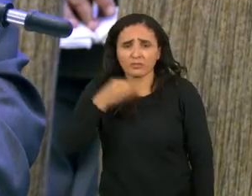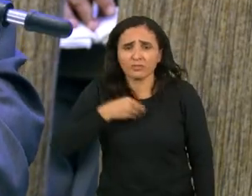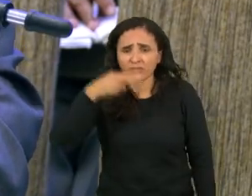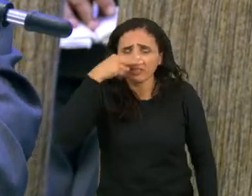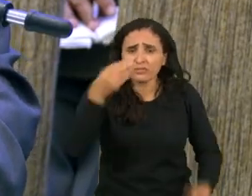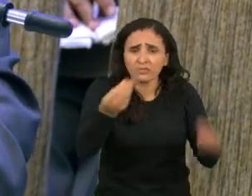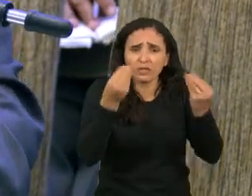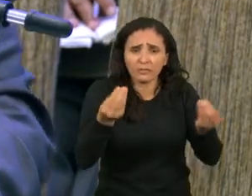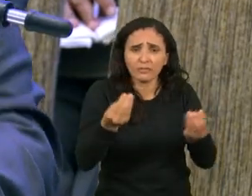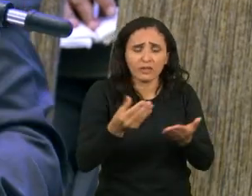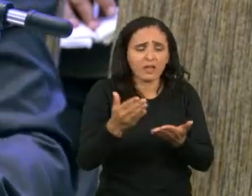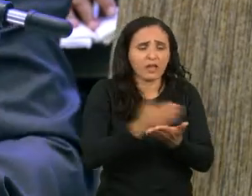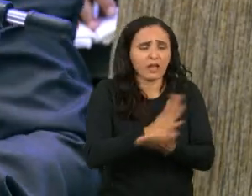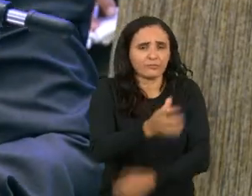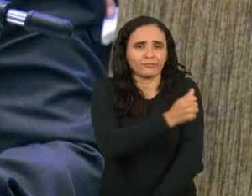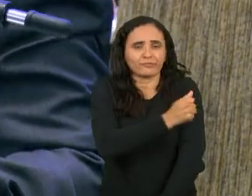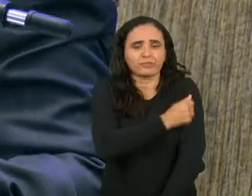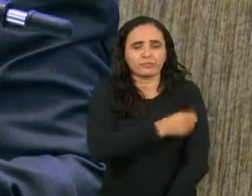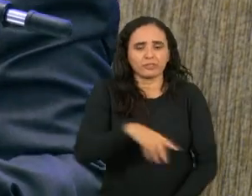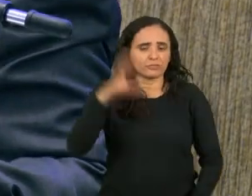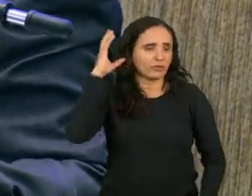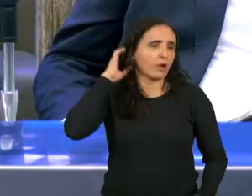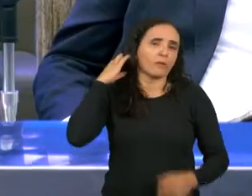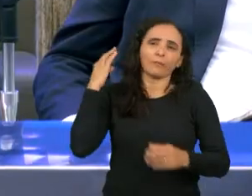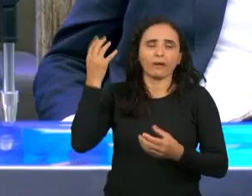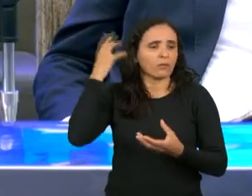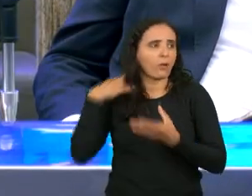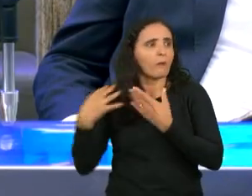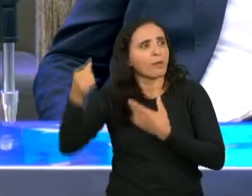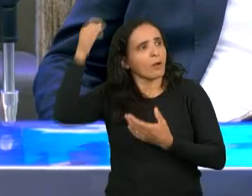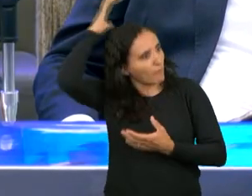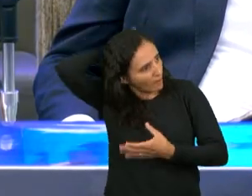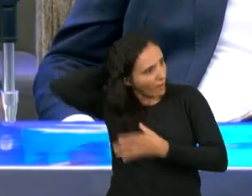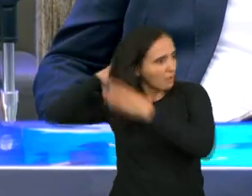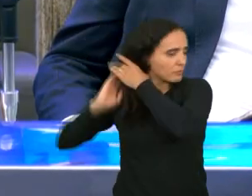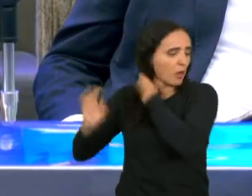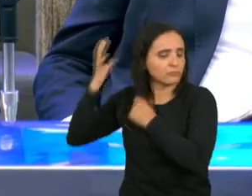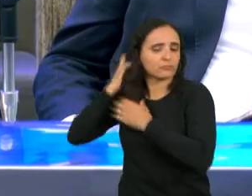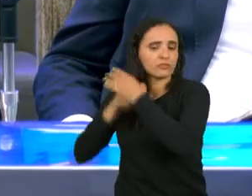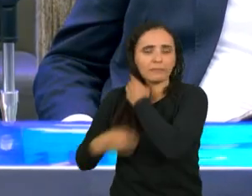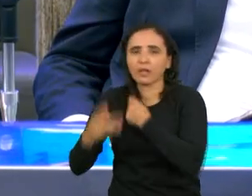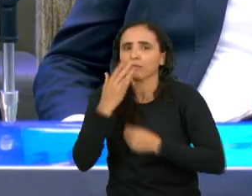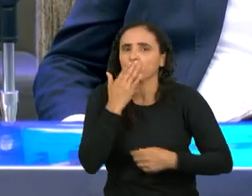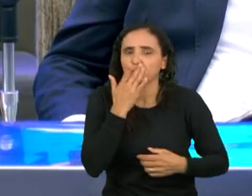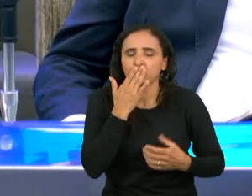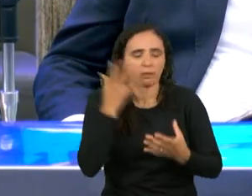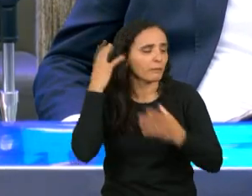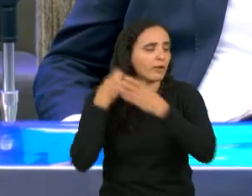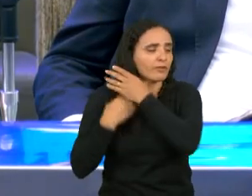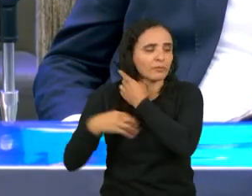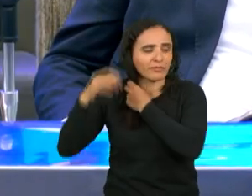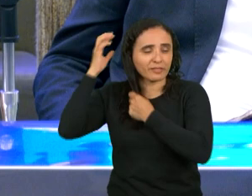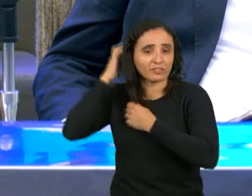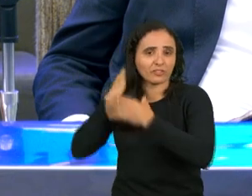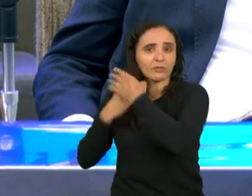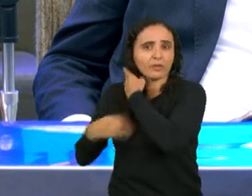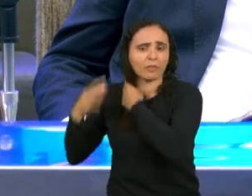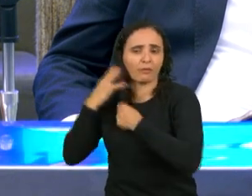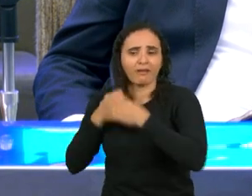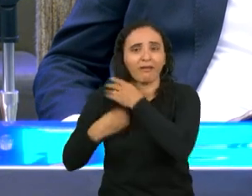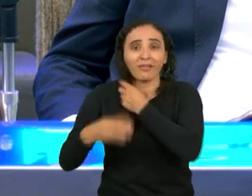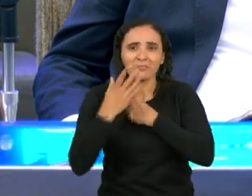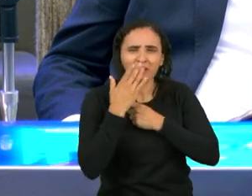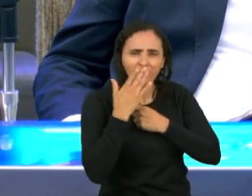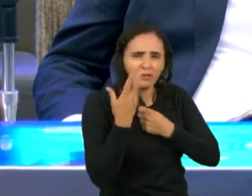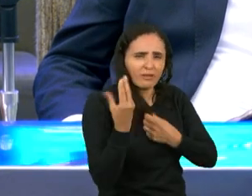amarelo com uma roupa toda rasgada Parece um louco aí todo mundo aplaude todo mundo Chega mas quando